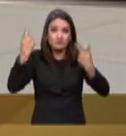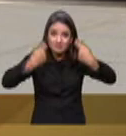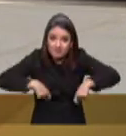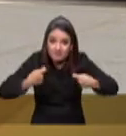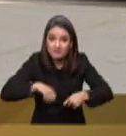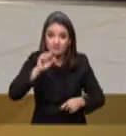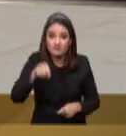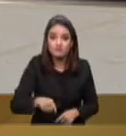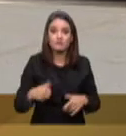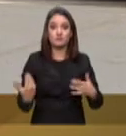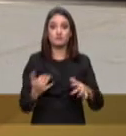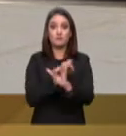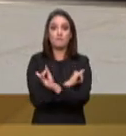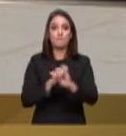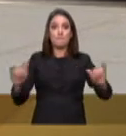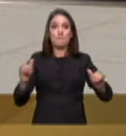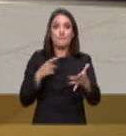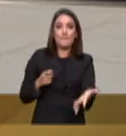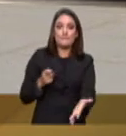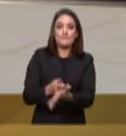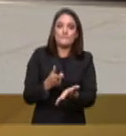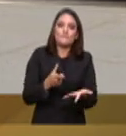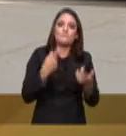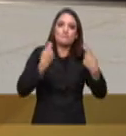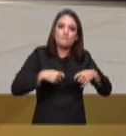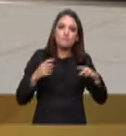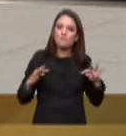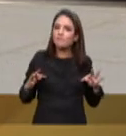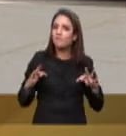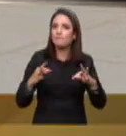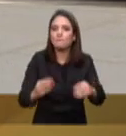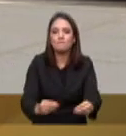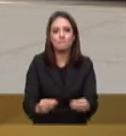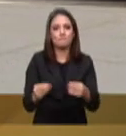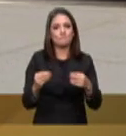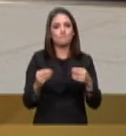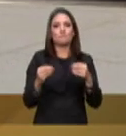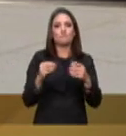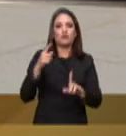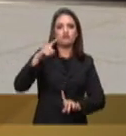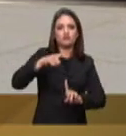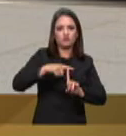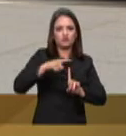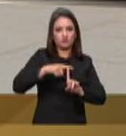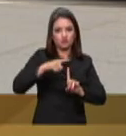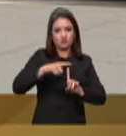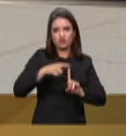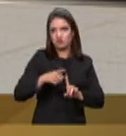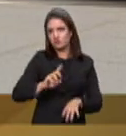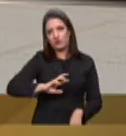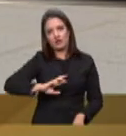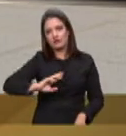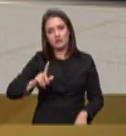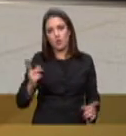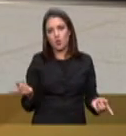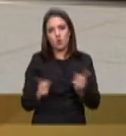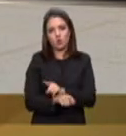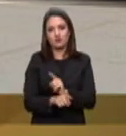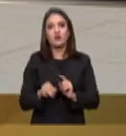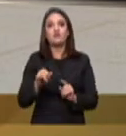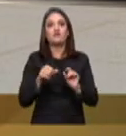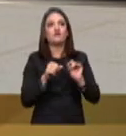da propaganda paga deve se estender, a meu ver, a todas as suas modalidades, e não o contrário, como resultaria na prática da